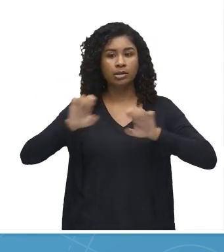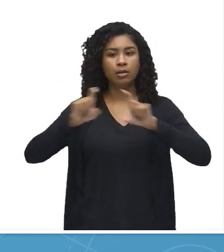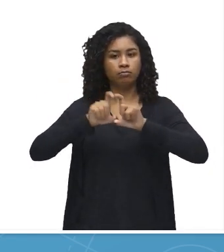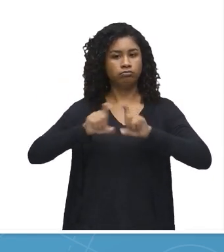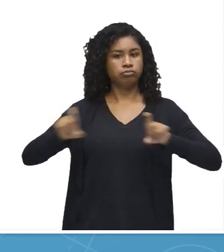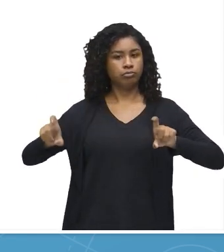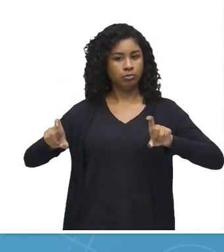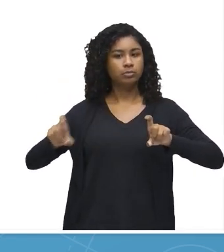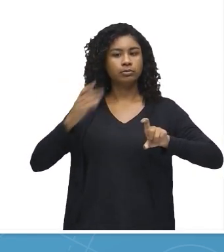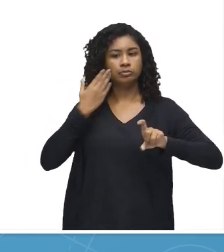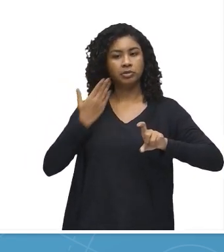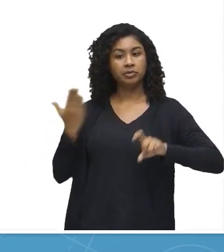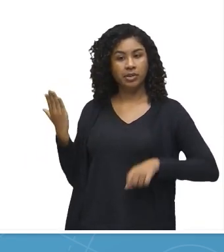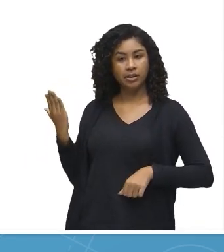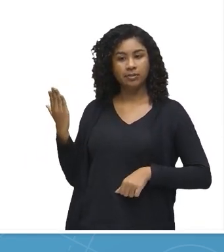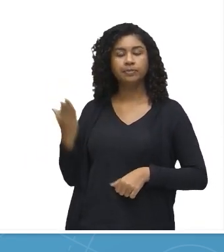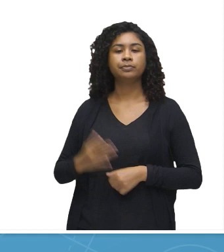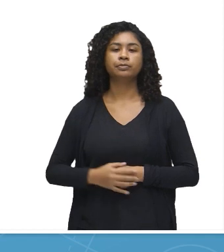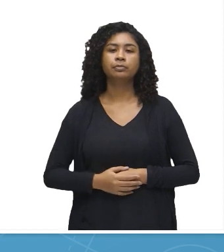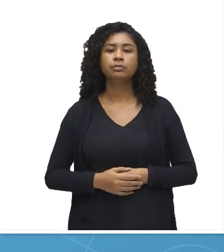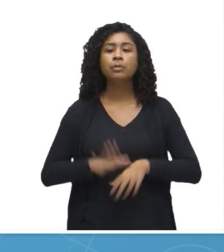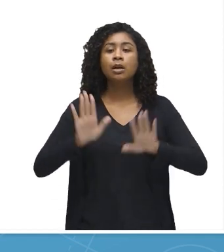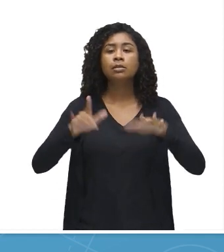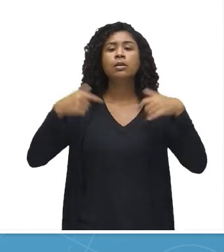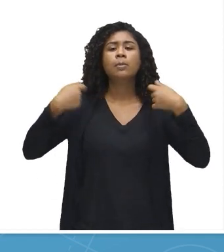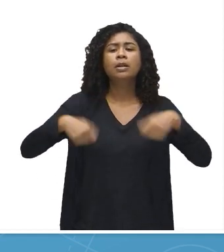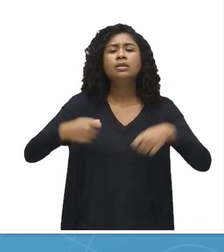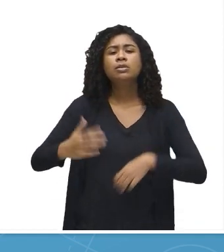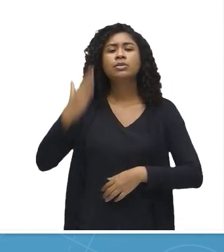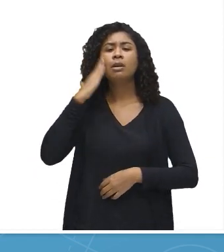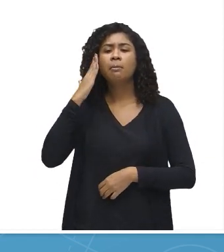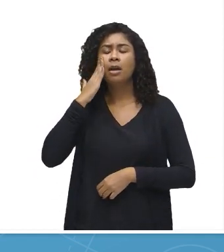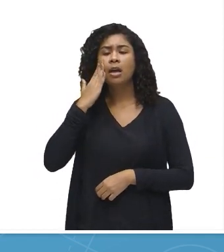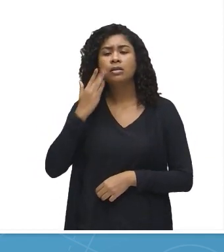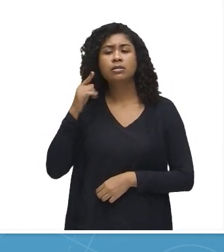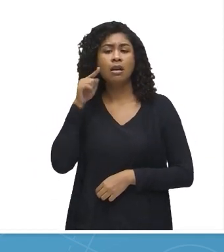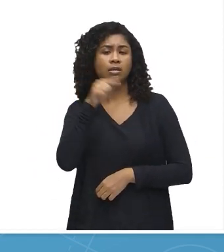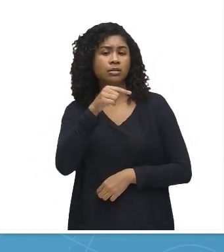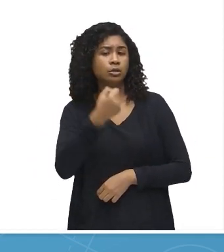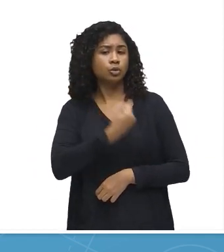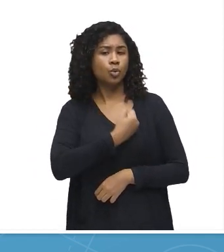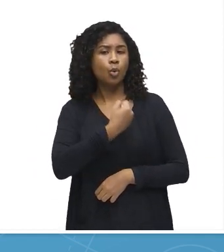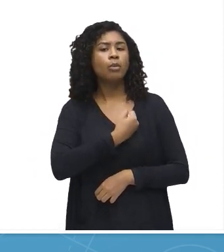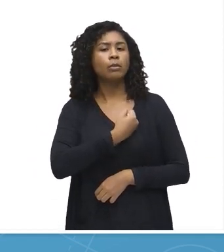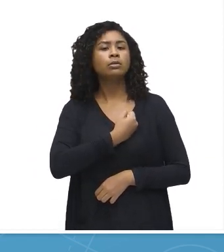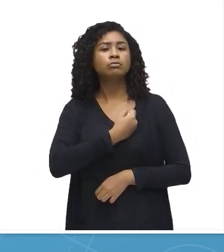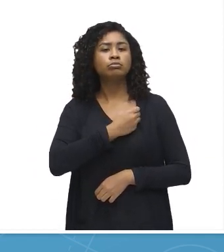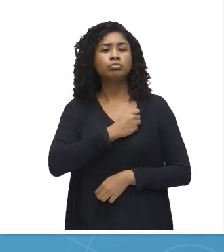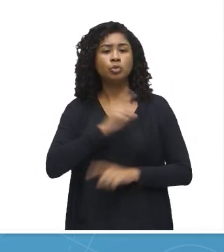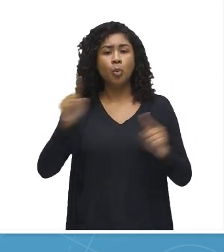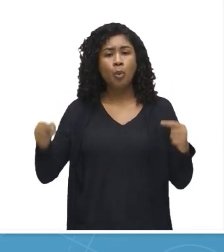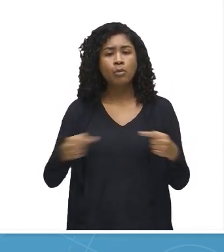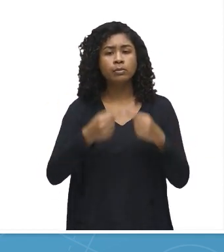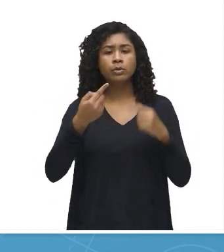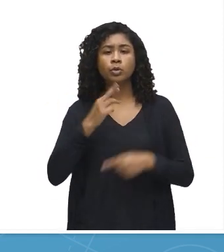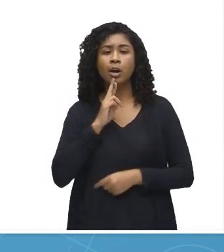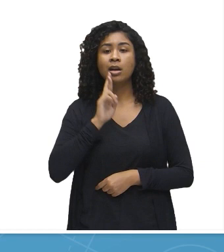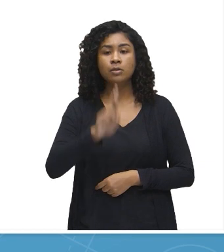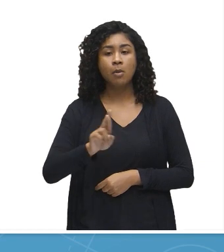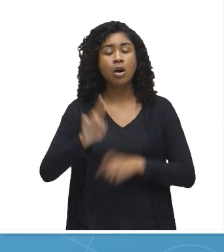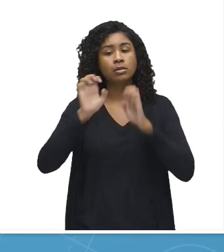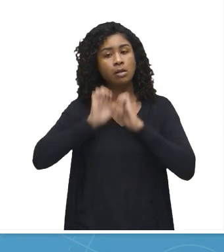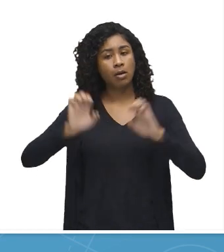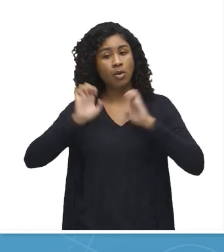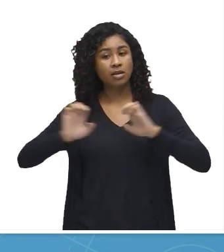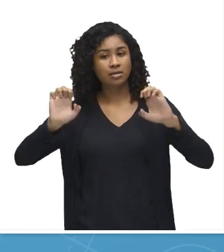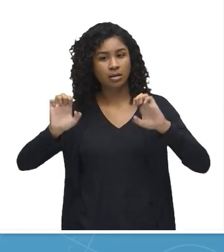preciso saber, por exemplo, se determinado número faz parte do conjunto solução dessa equação.